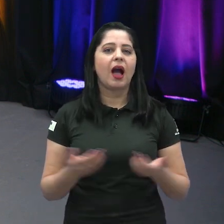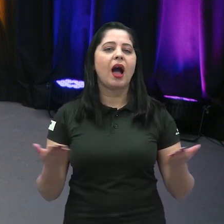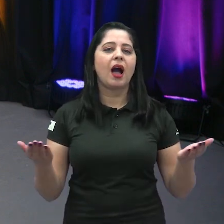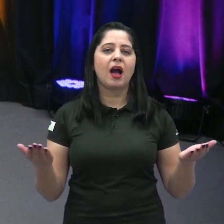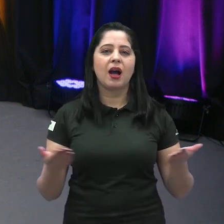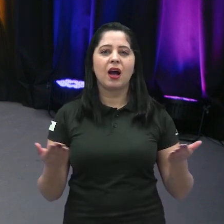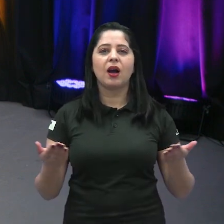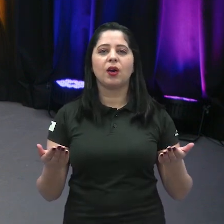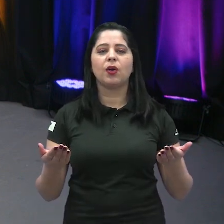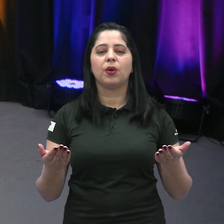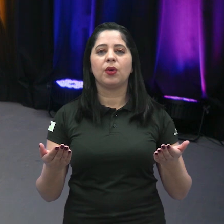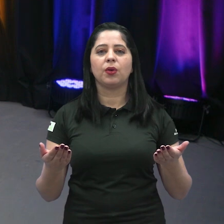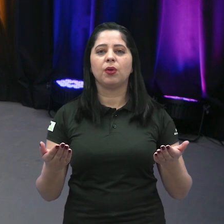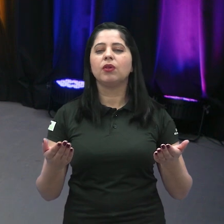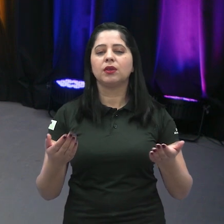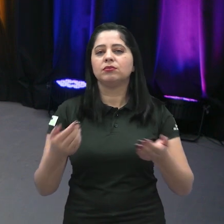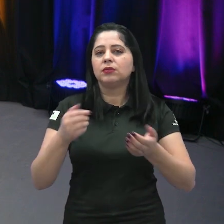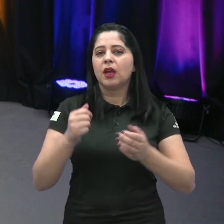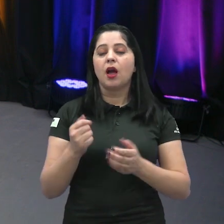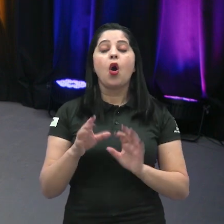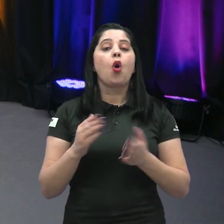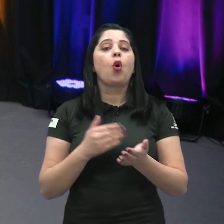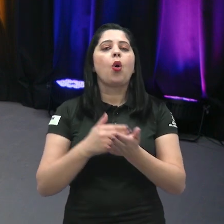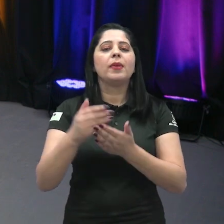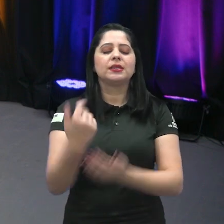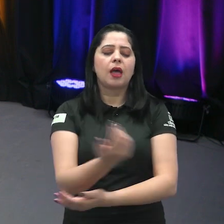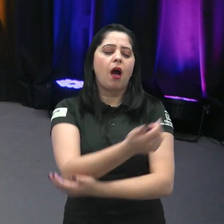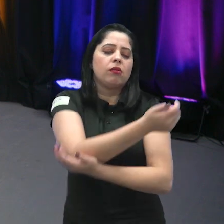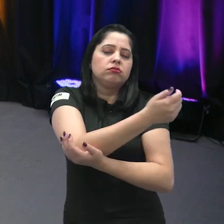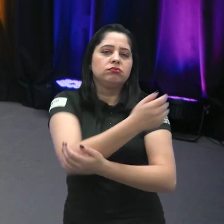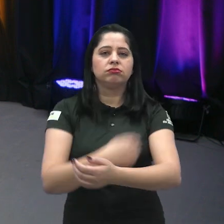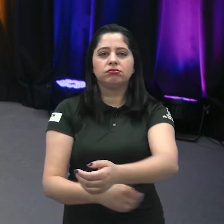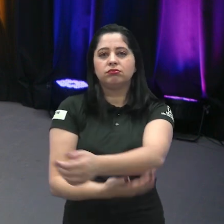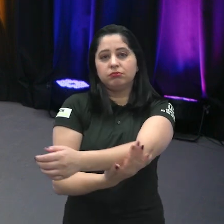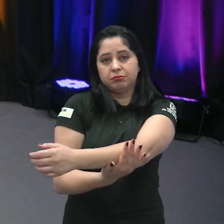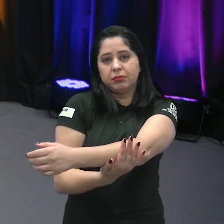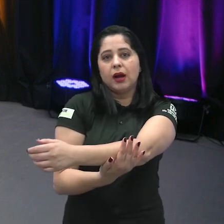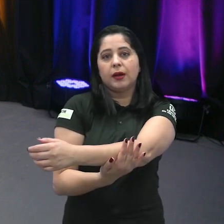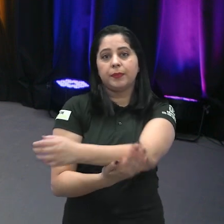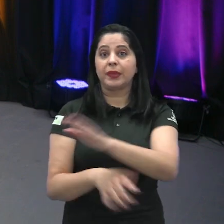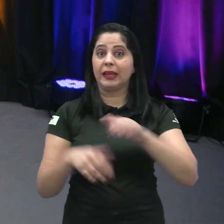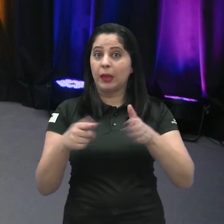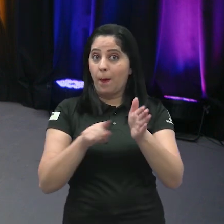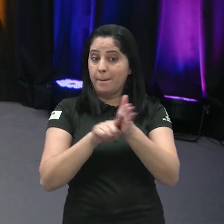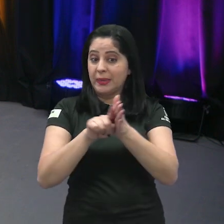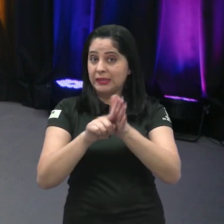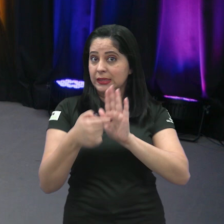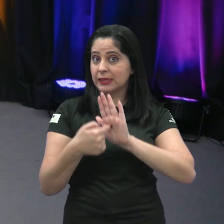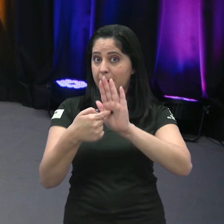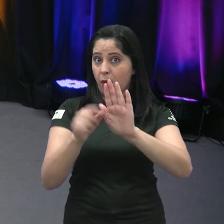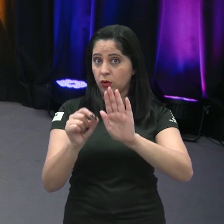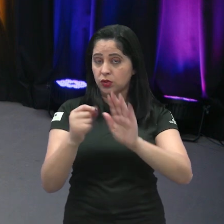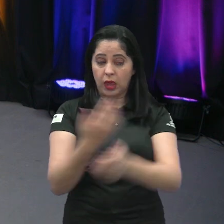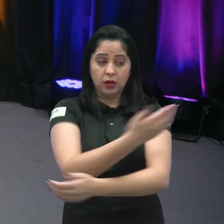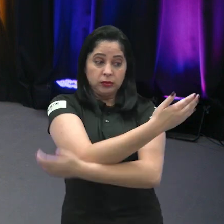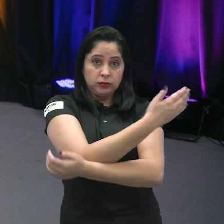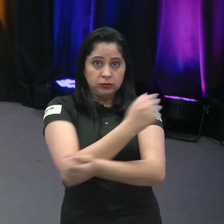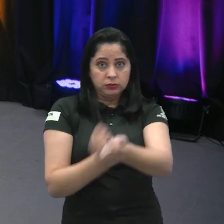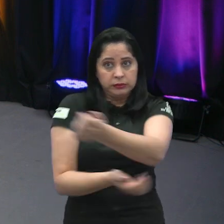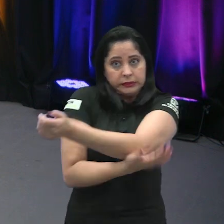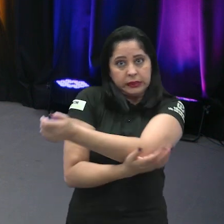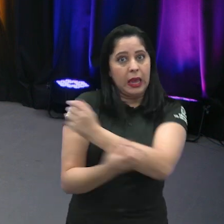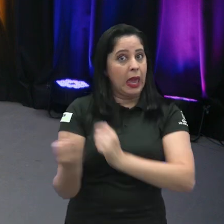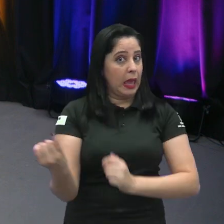início a nada mais nada menos do que o trabalho de alongamento, tá? Existem estudos que comprovam que o alongamento é